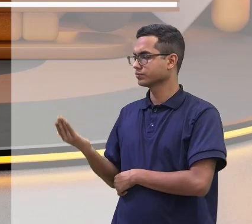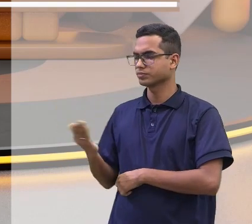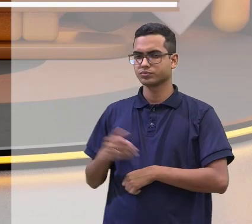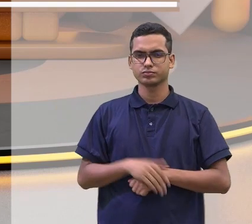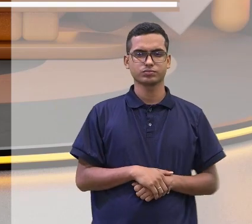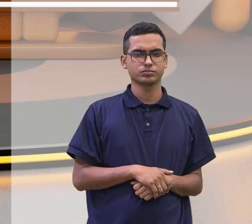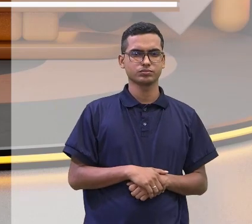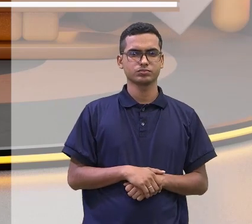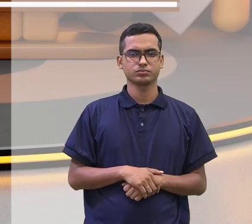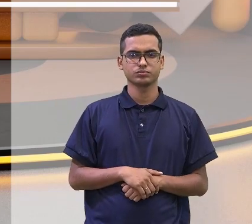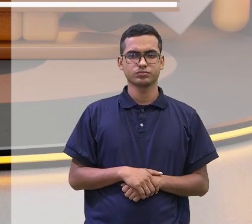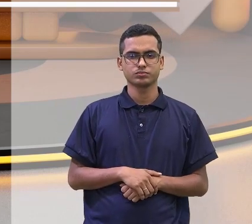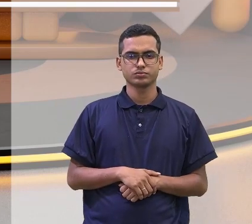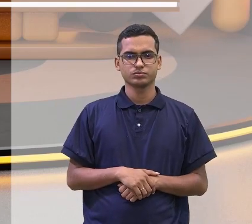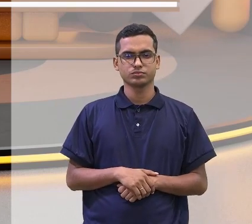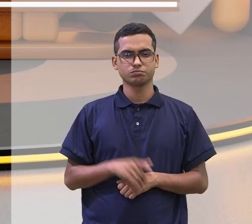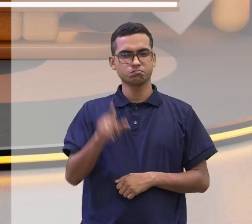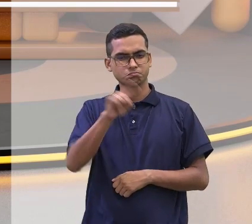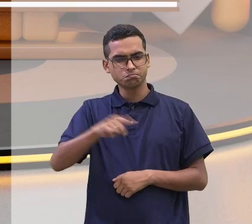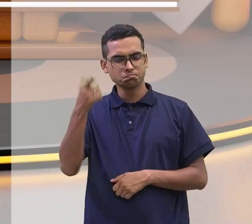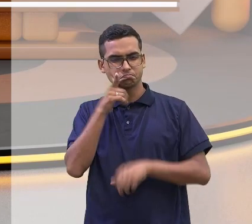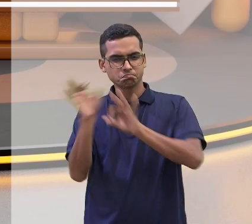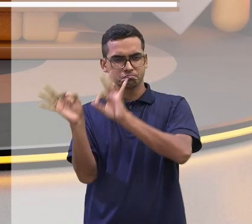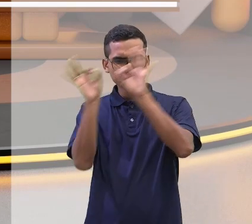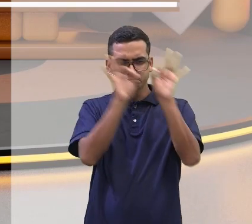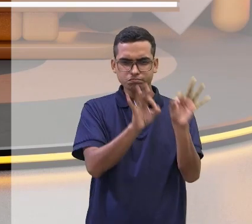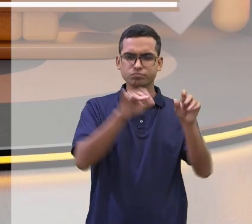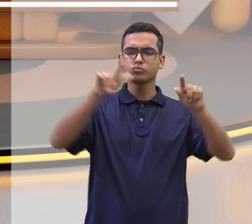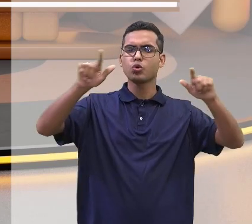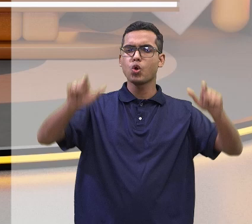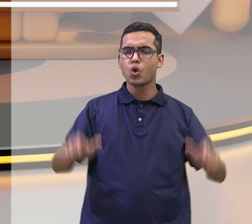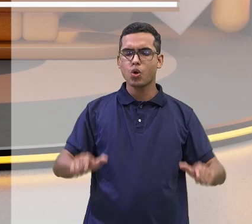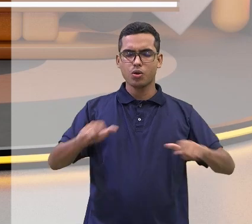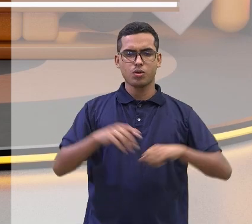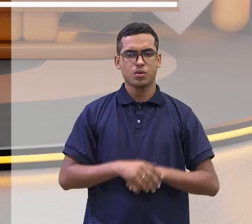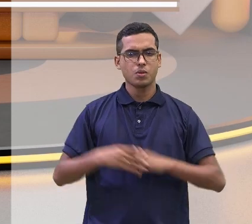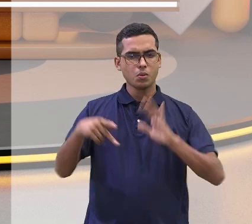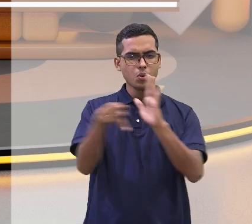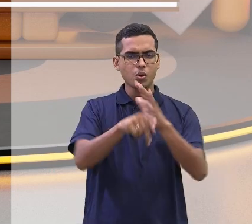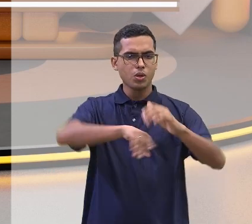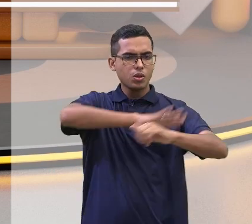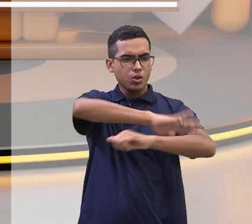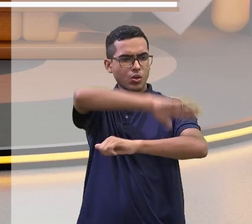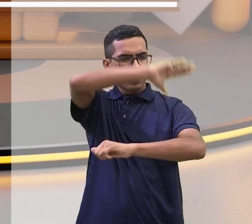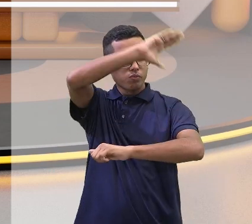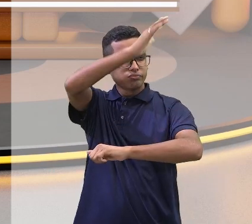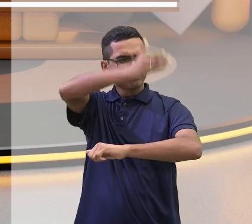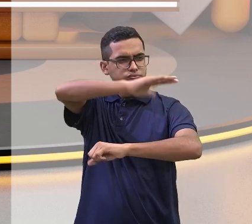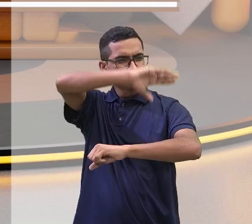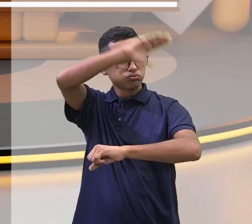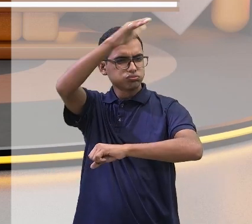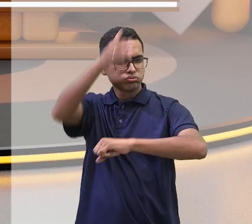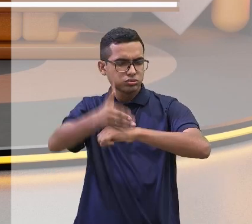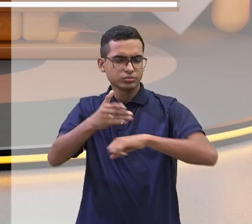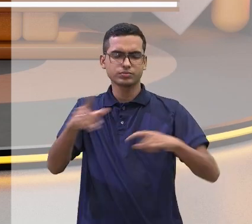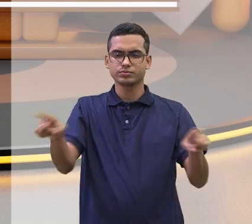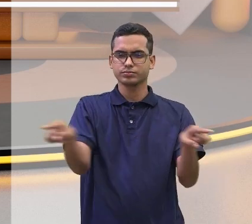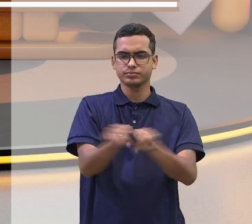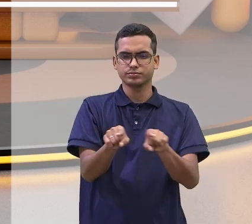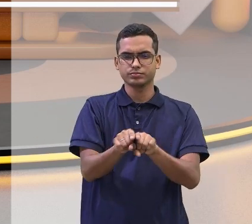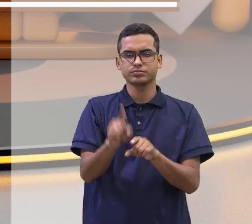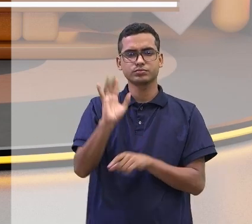toda essa extensão a questão da Cordilheira dos Andes. Mas eu falei para vocês